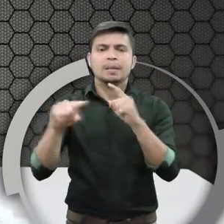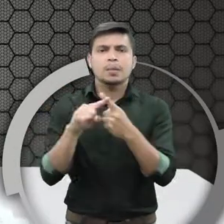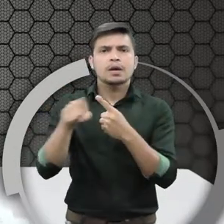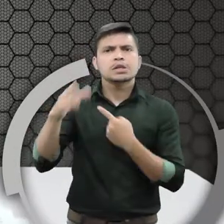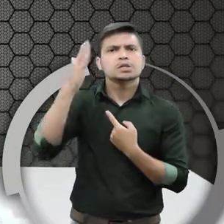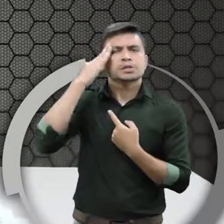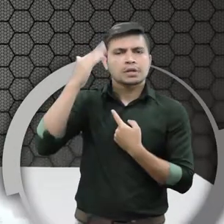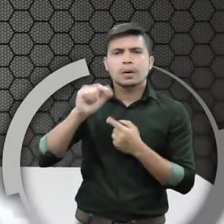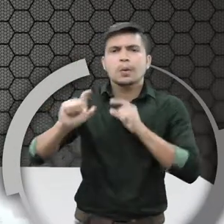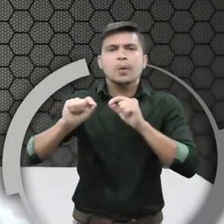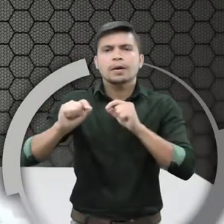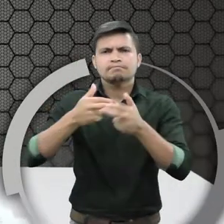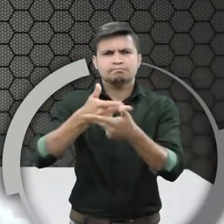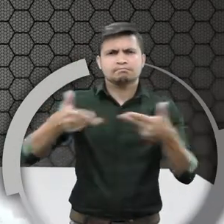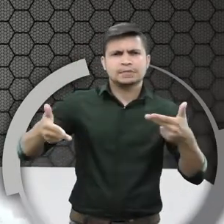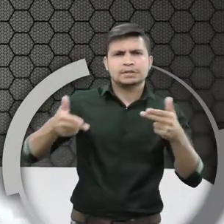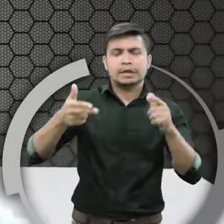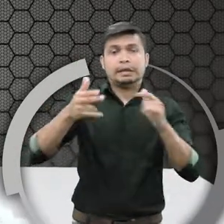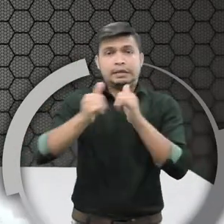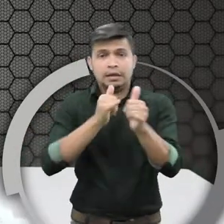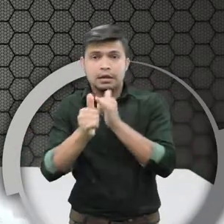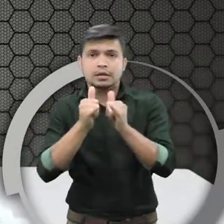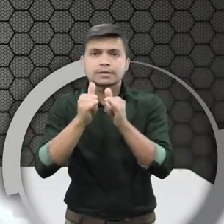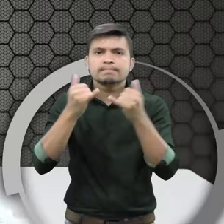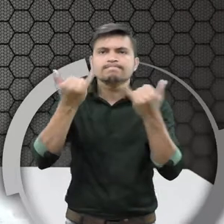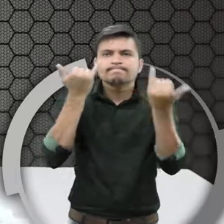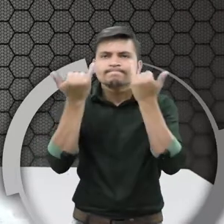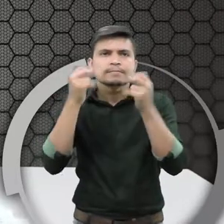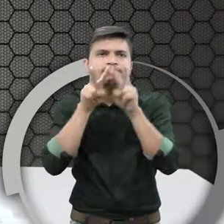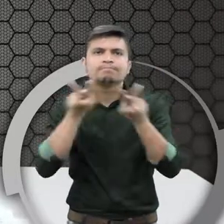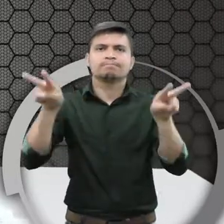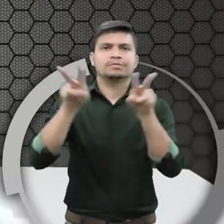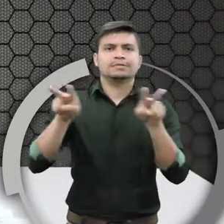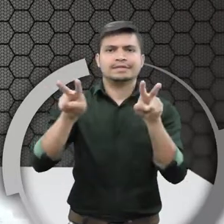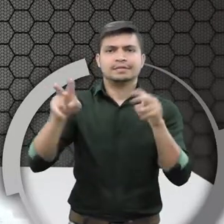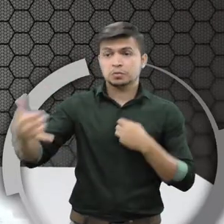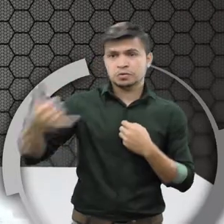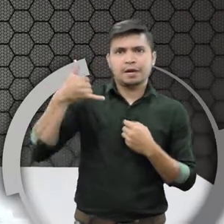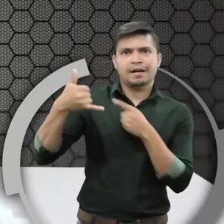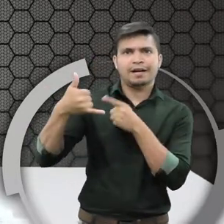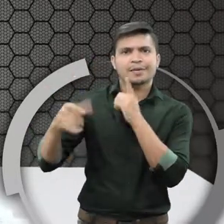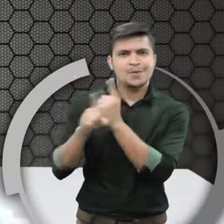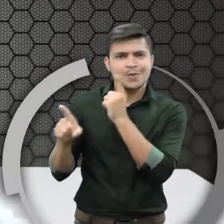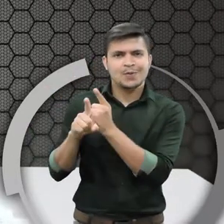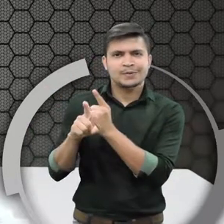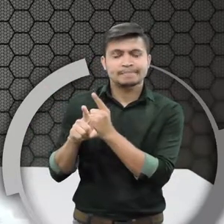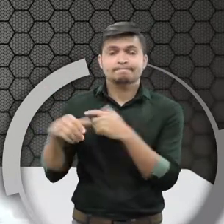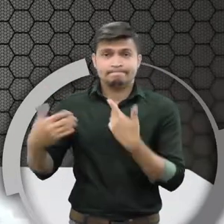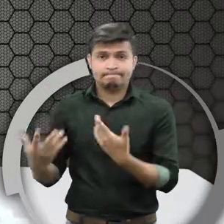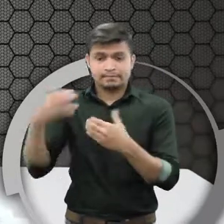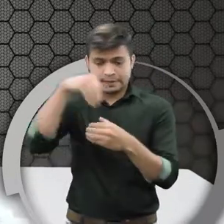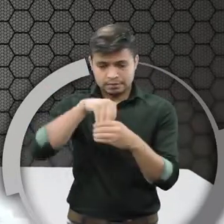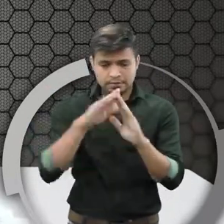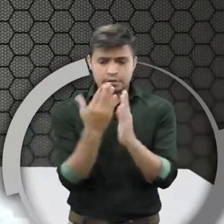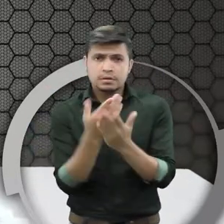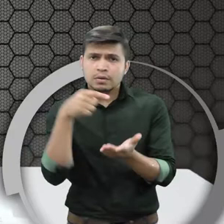E o smartphone traz isso para ele na palma da mão. Dessa forma, é na escola que vai veicular, onde vai acontecer de